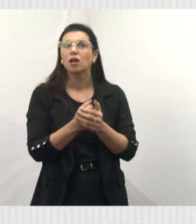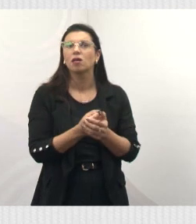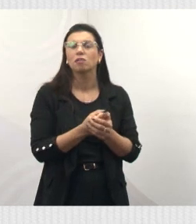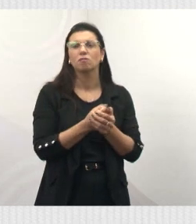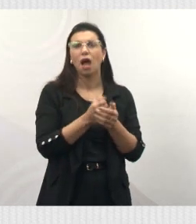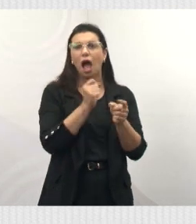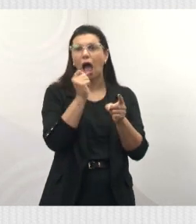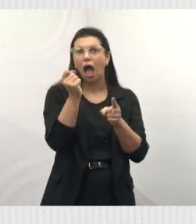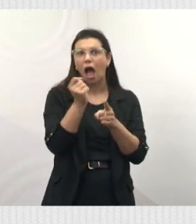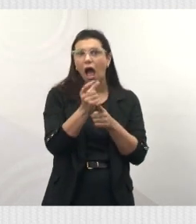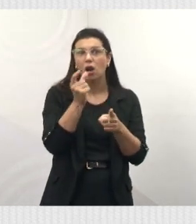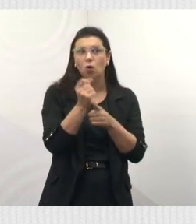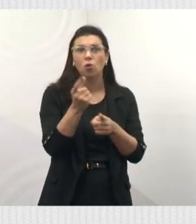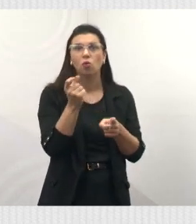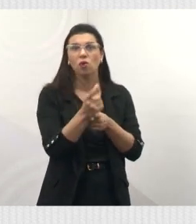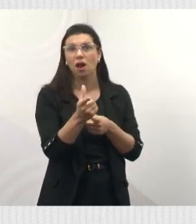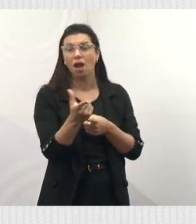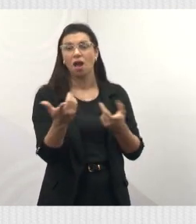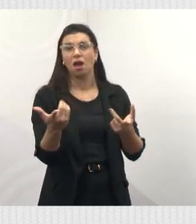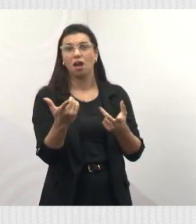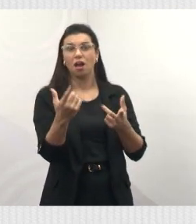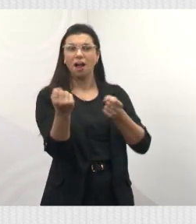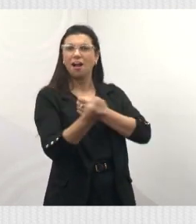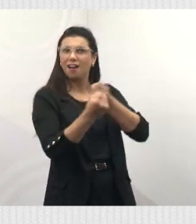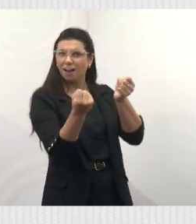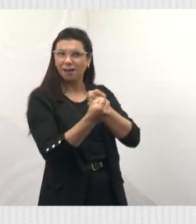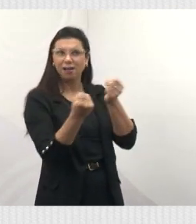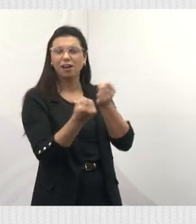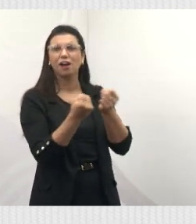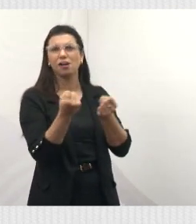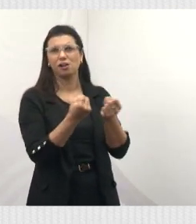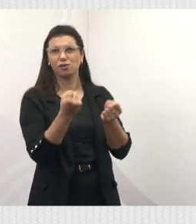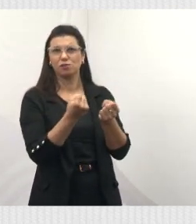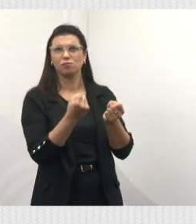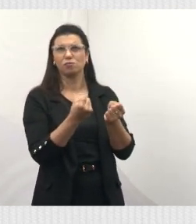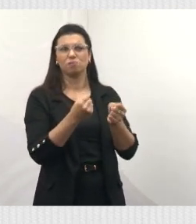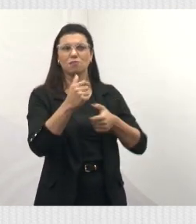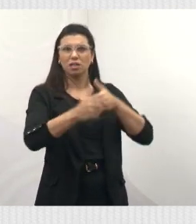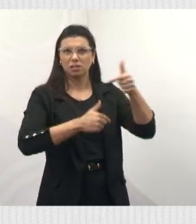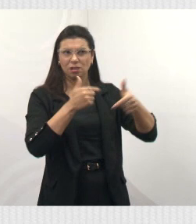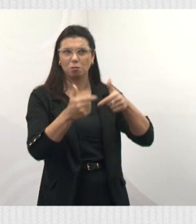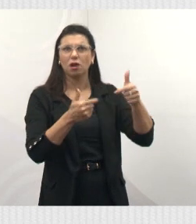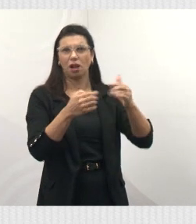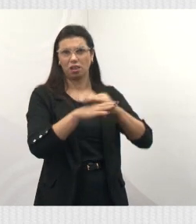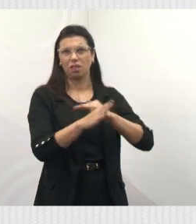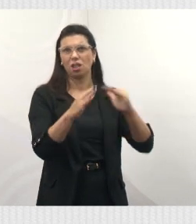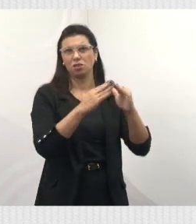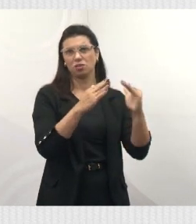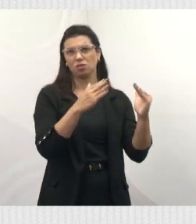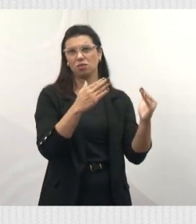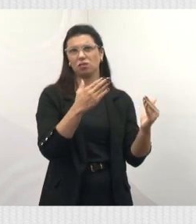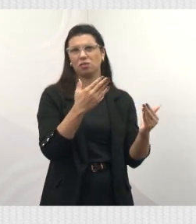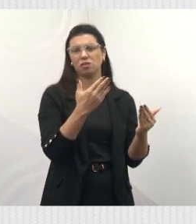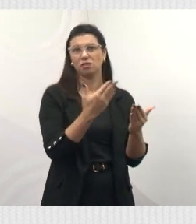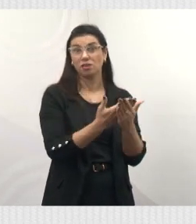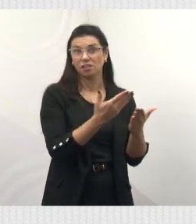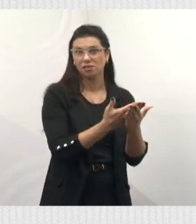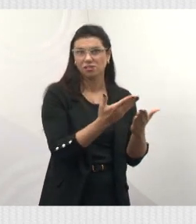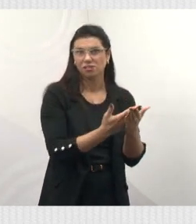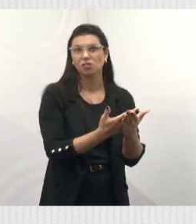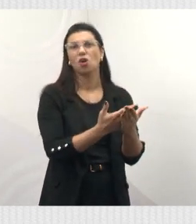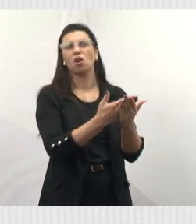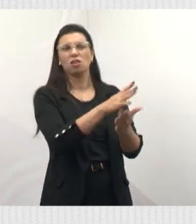região central e na região de Santa Branca. As 2 das maiores escolas do município nós podemos comprar. Nós